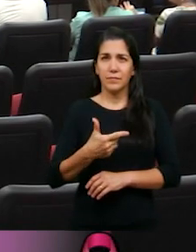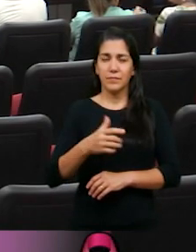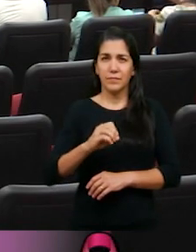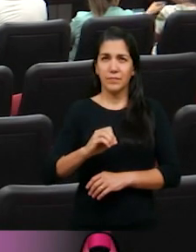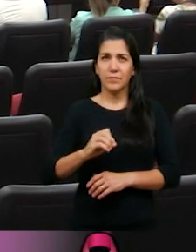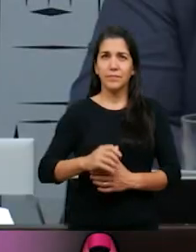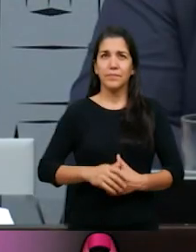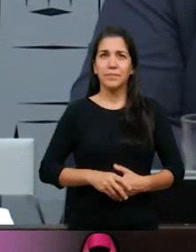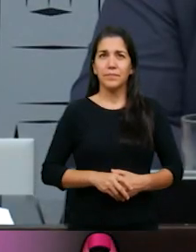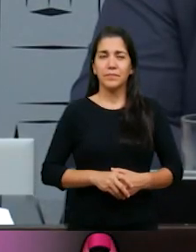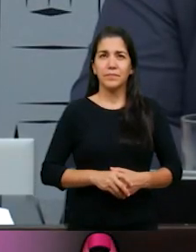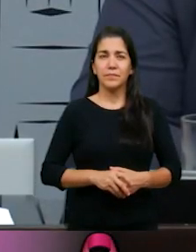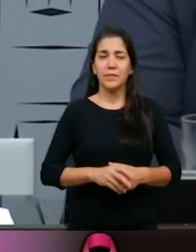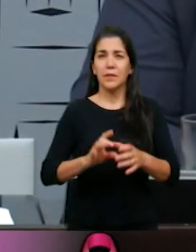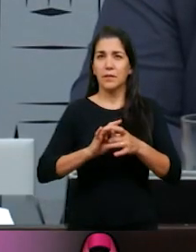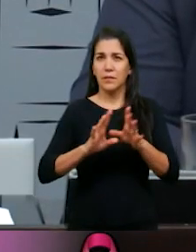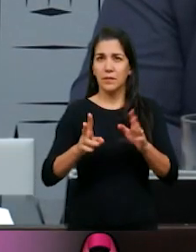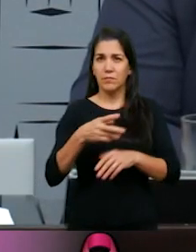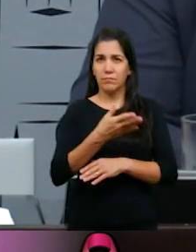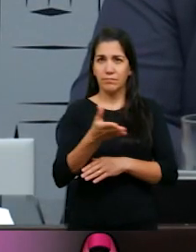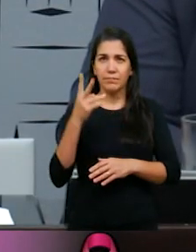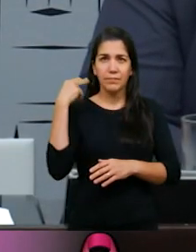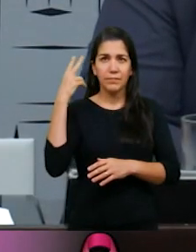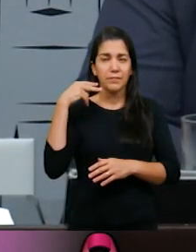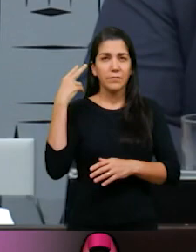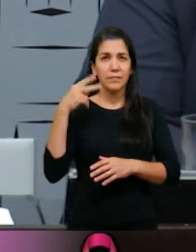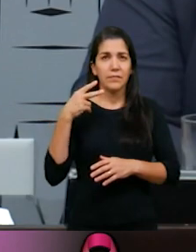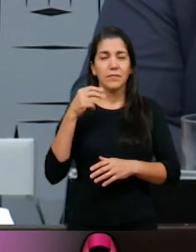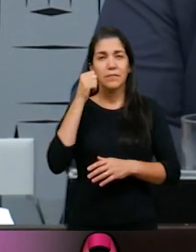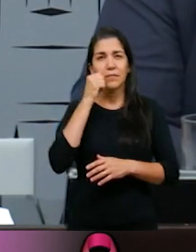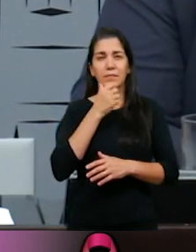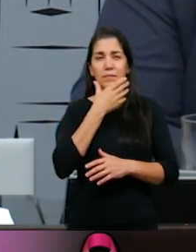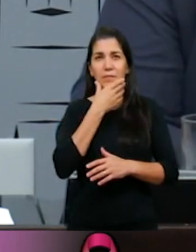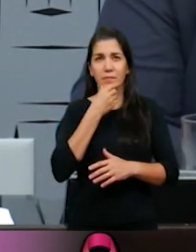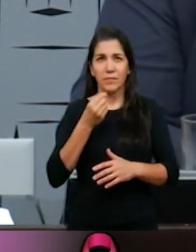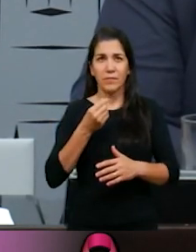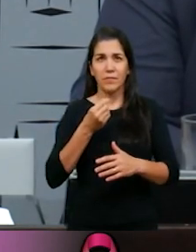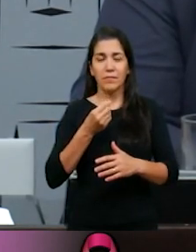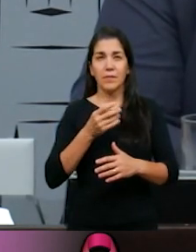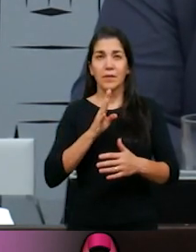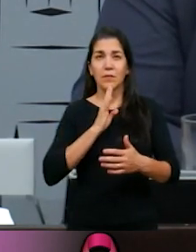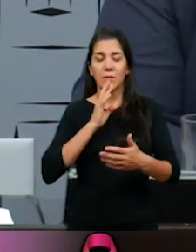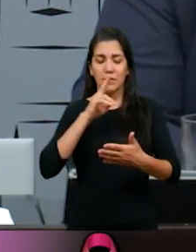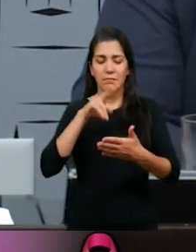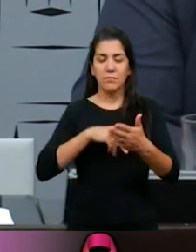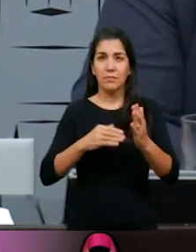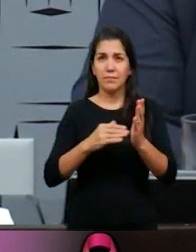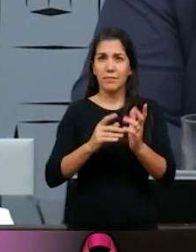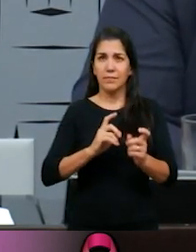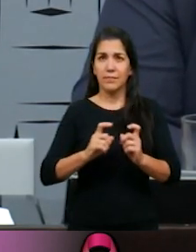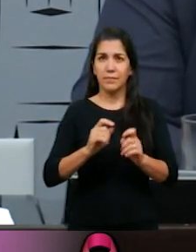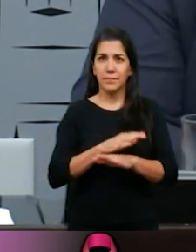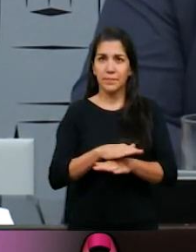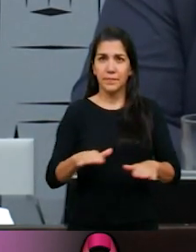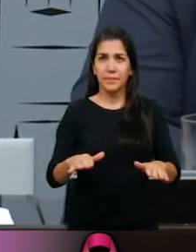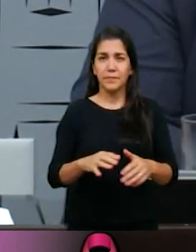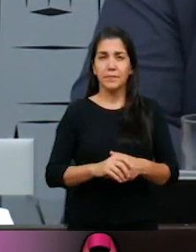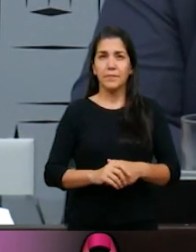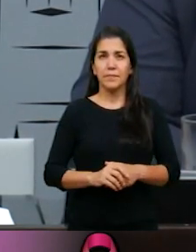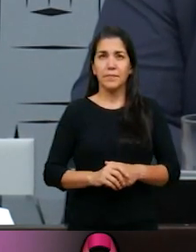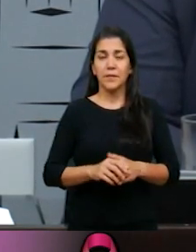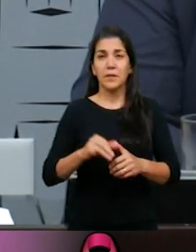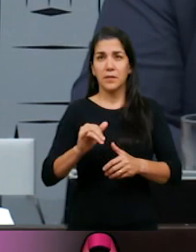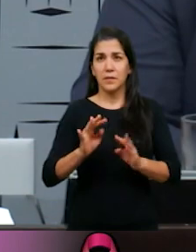está à disposição dos senhores vereadores e da senhora vereadora para conhecimento até o final do grande expediente.